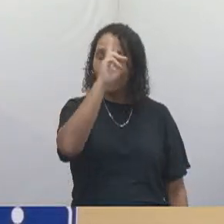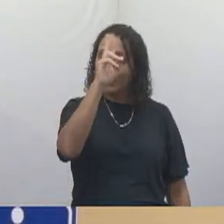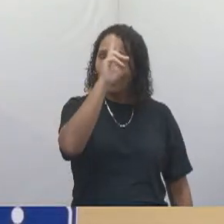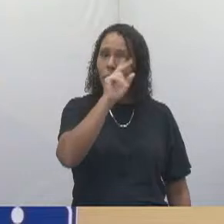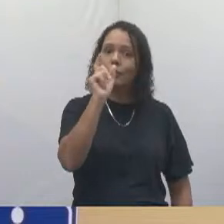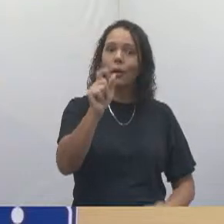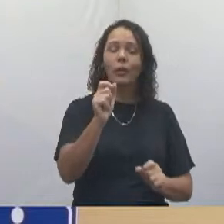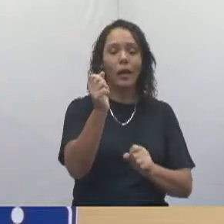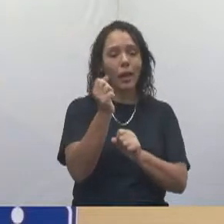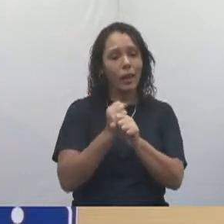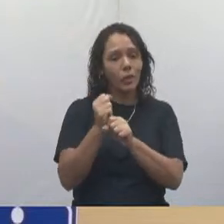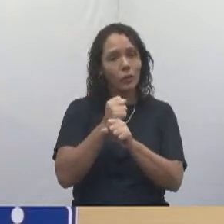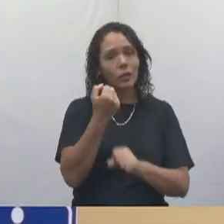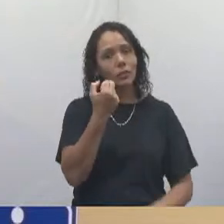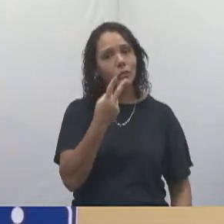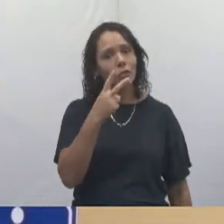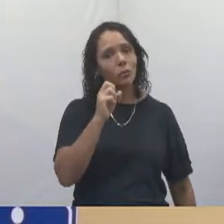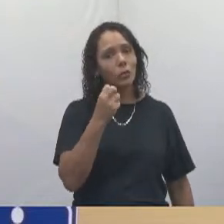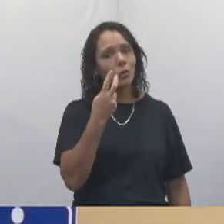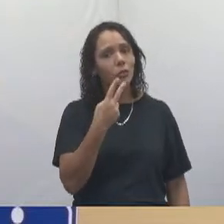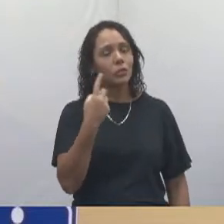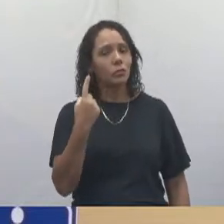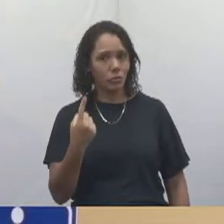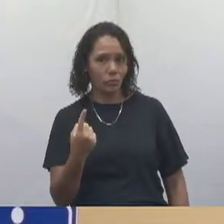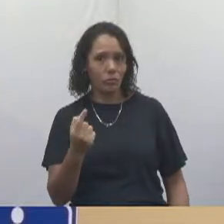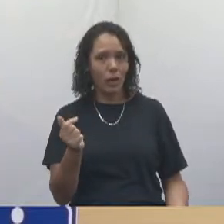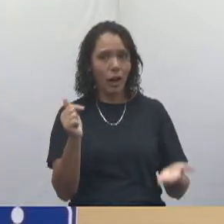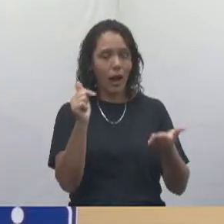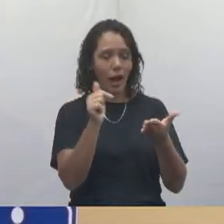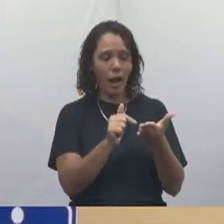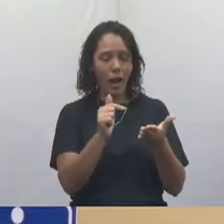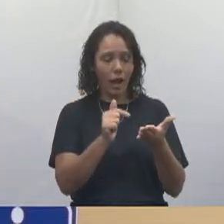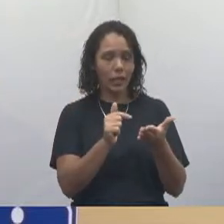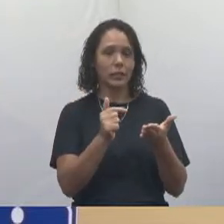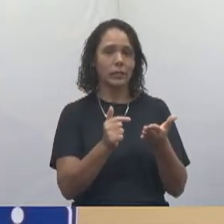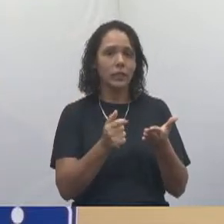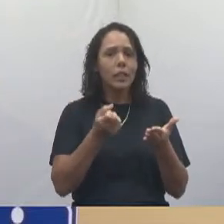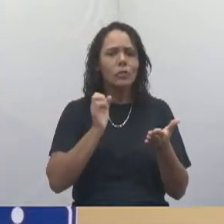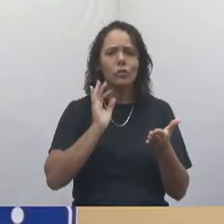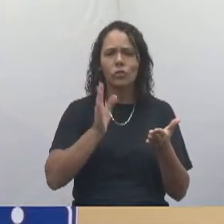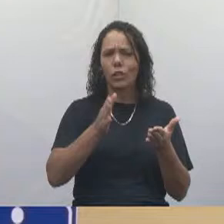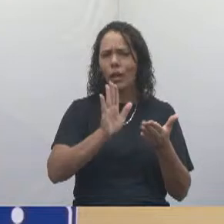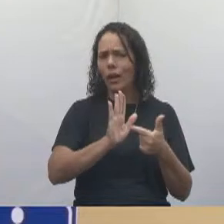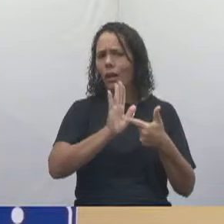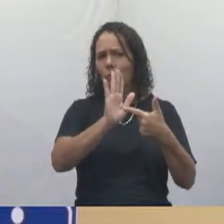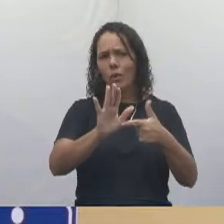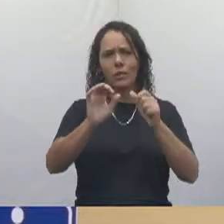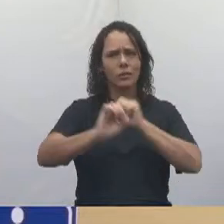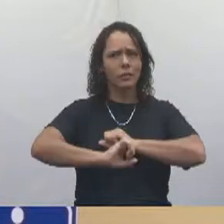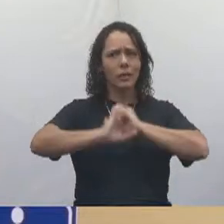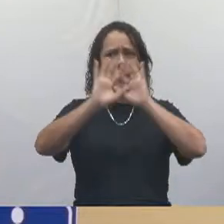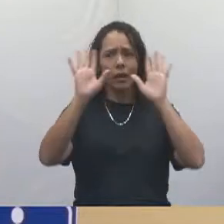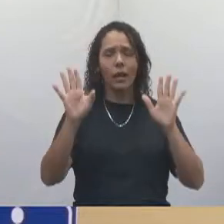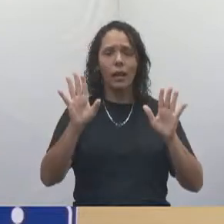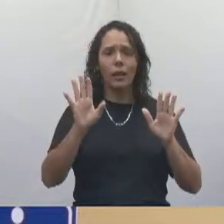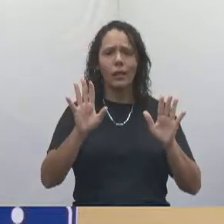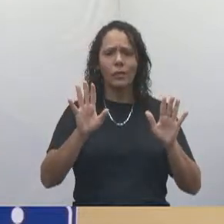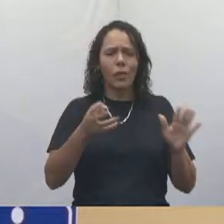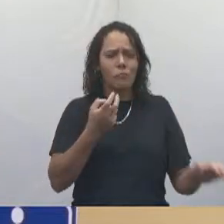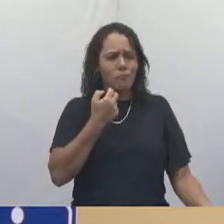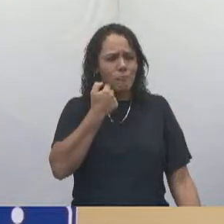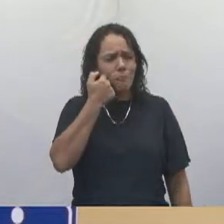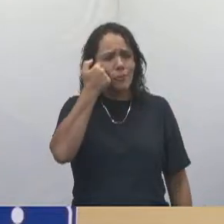contas de 2021. Aqui a gente pode claramente já destacar o